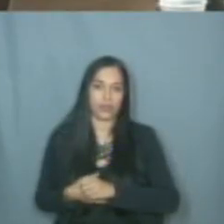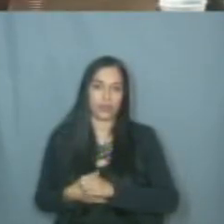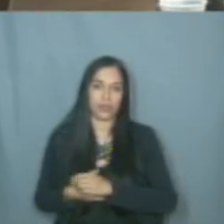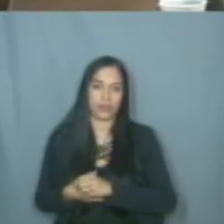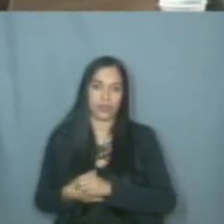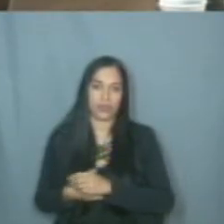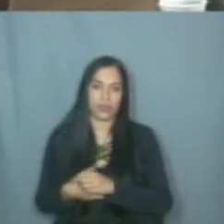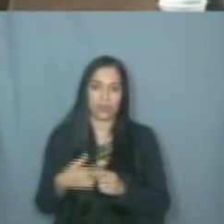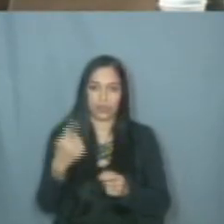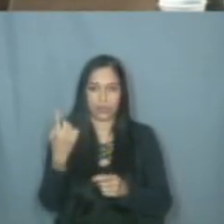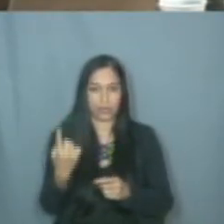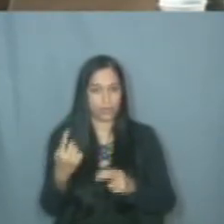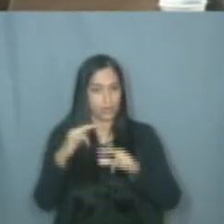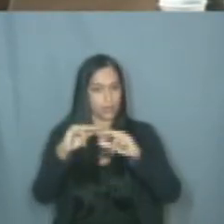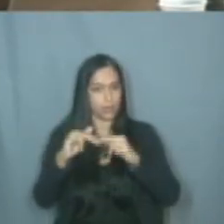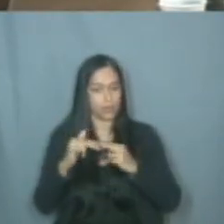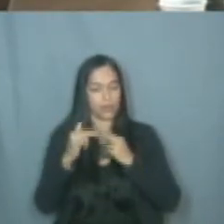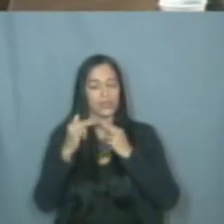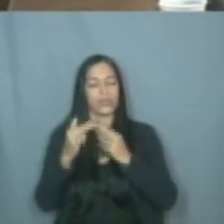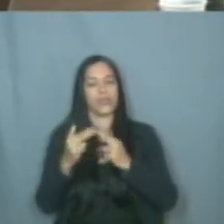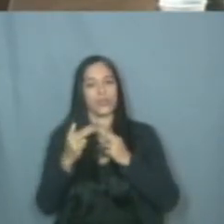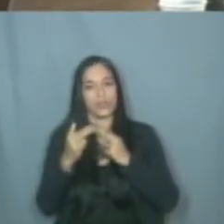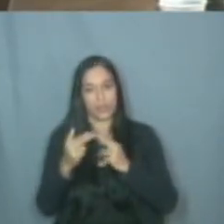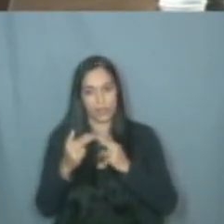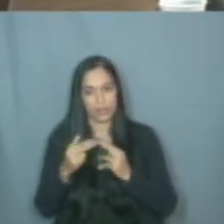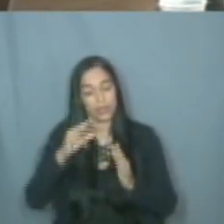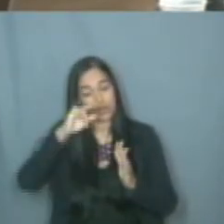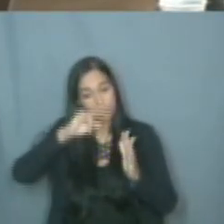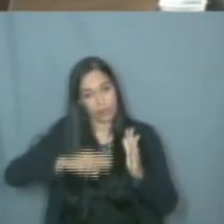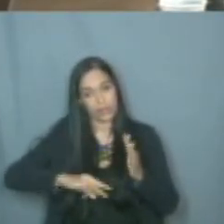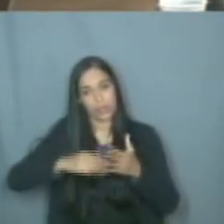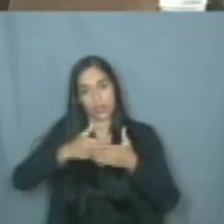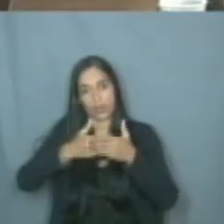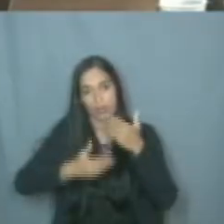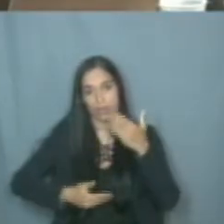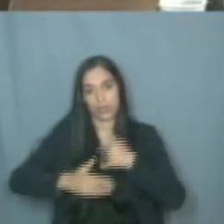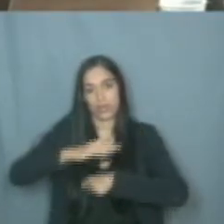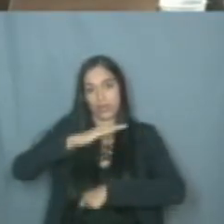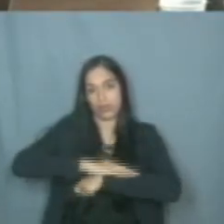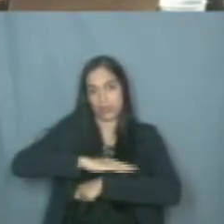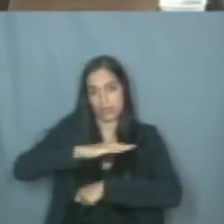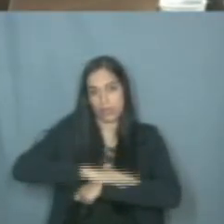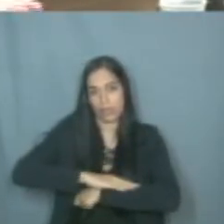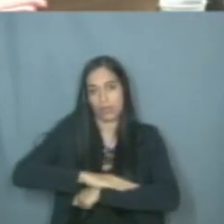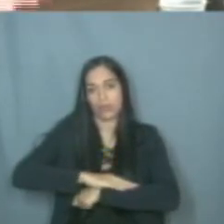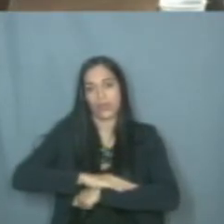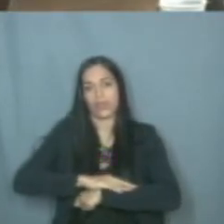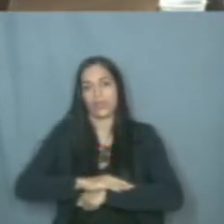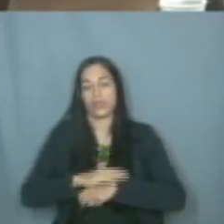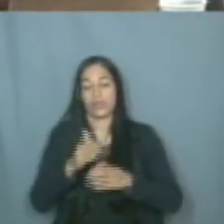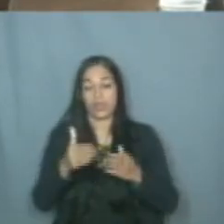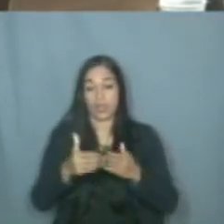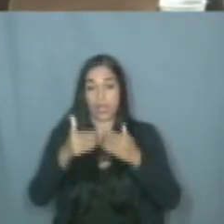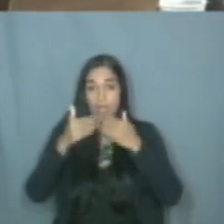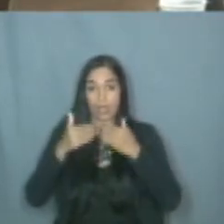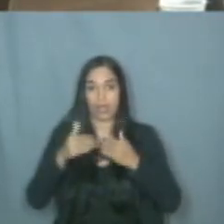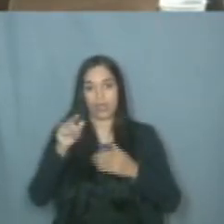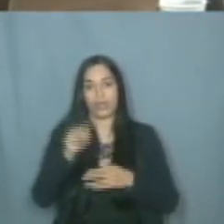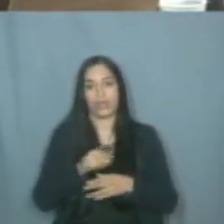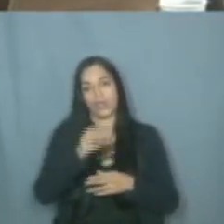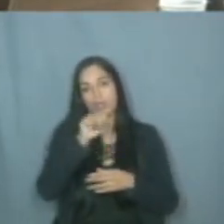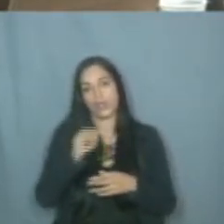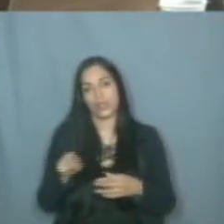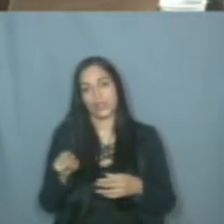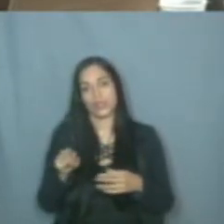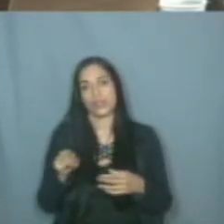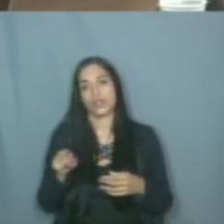Só existe um motivo pelo qual, e aí eu tenho que ler o contrato de tempo determinado, é se a rescisão poderia ser